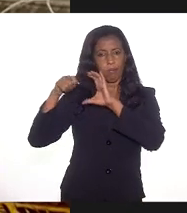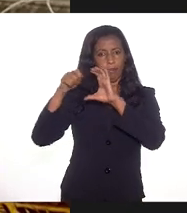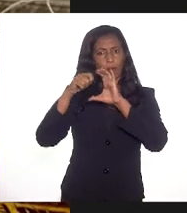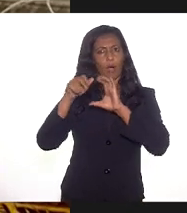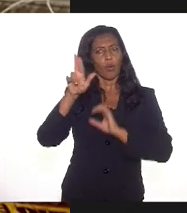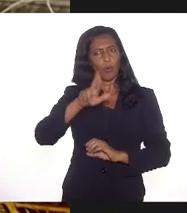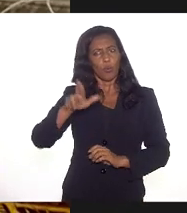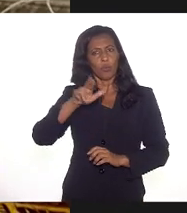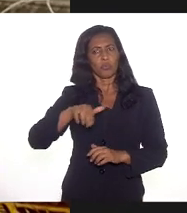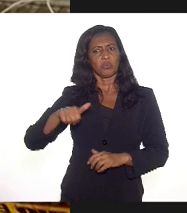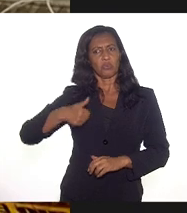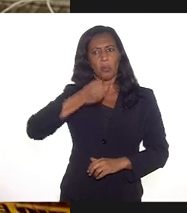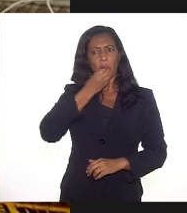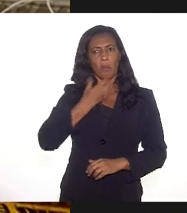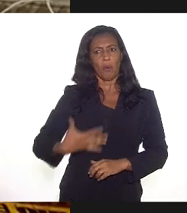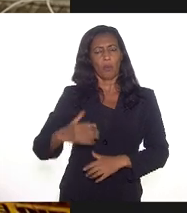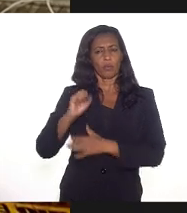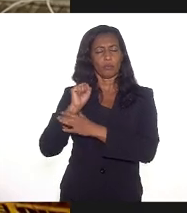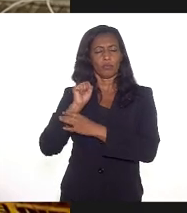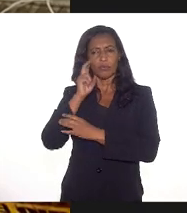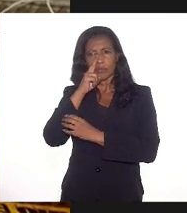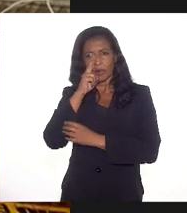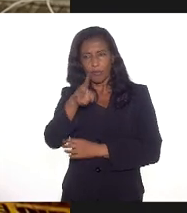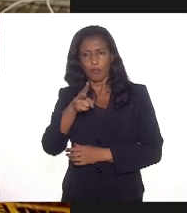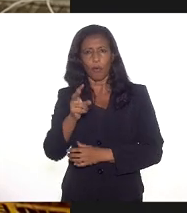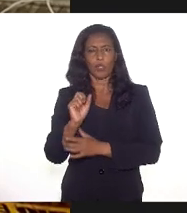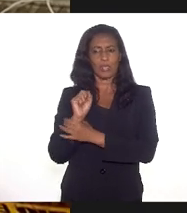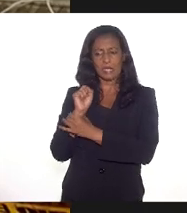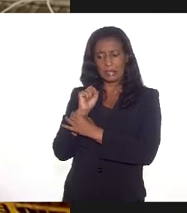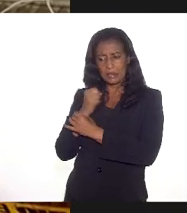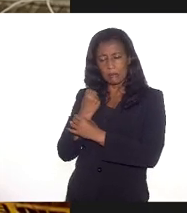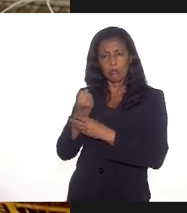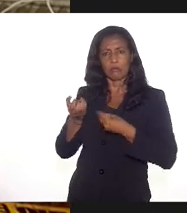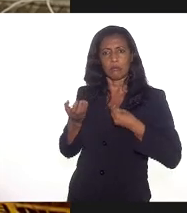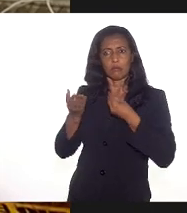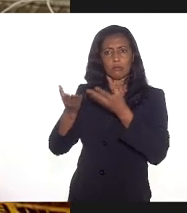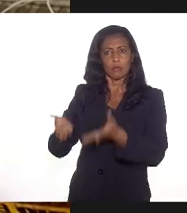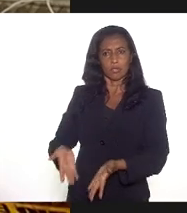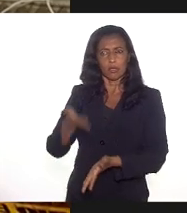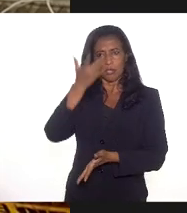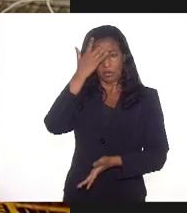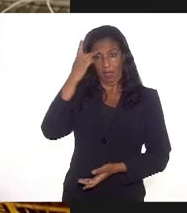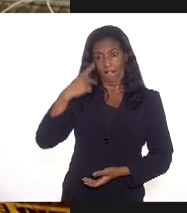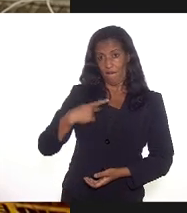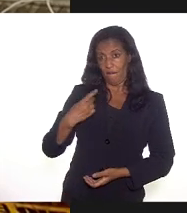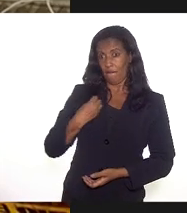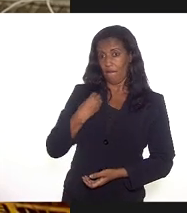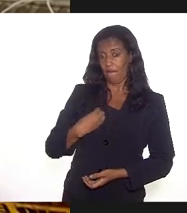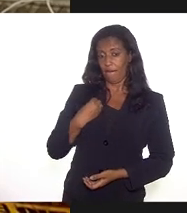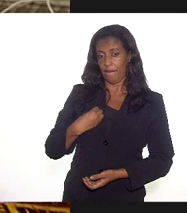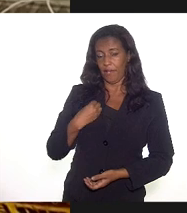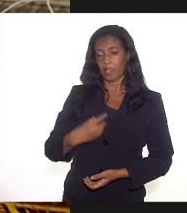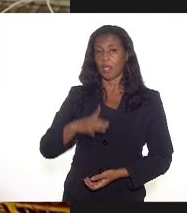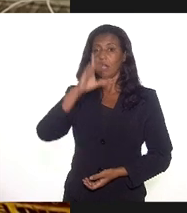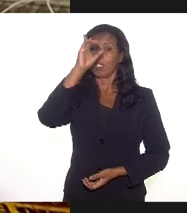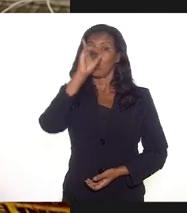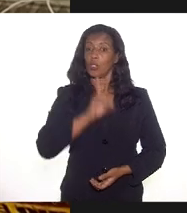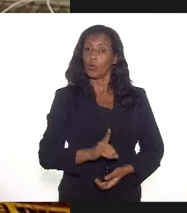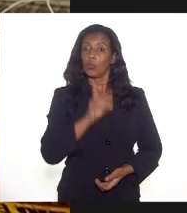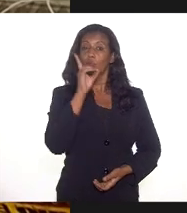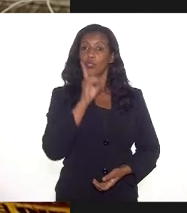legal e progressivo da força, garantindo segurança dos operadores da segurança e o direito